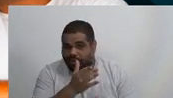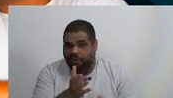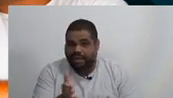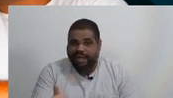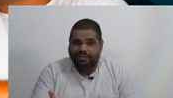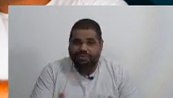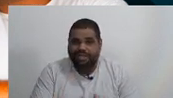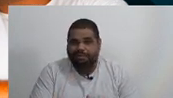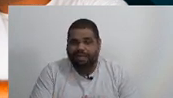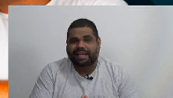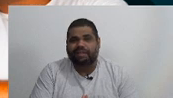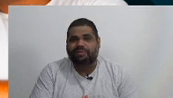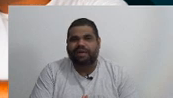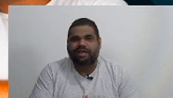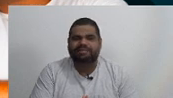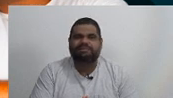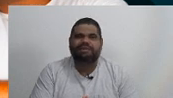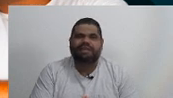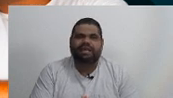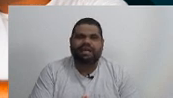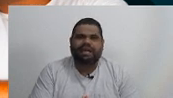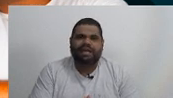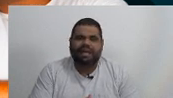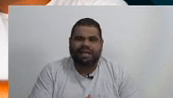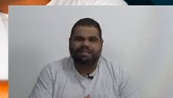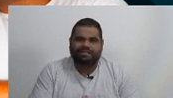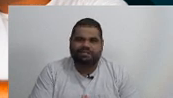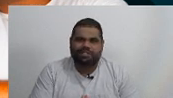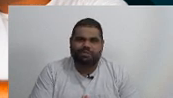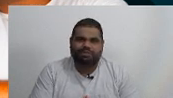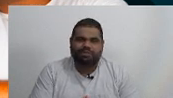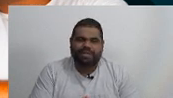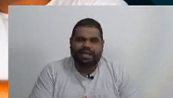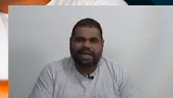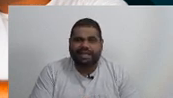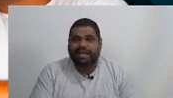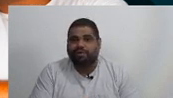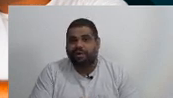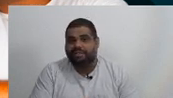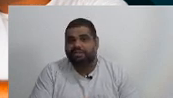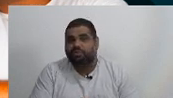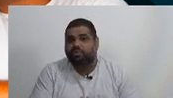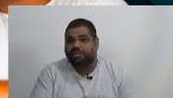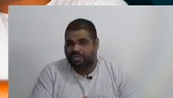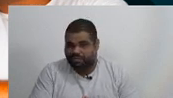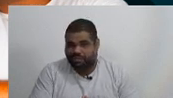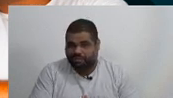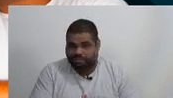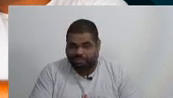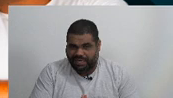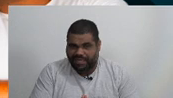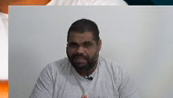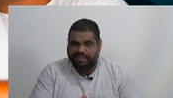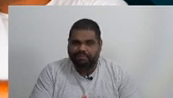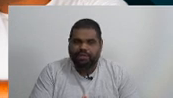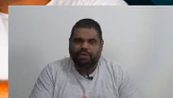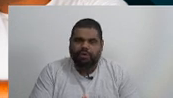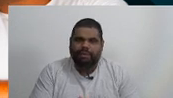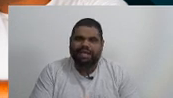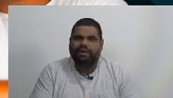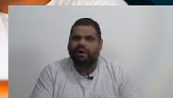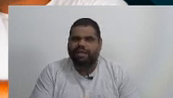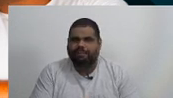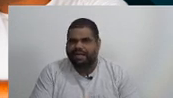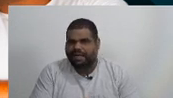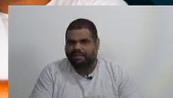Então, pessoal, é isso aí. Para quem não conhece, esse vídeo é da correção do Quiz, beleza?